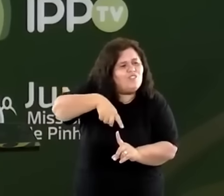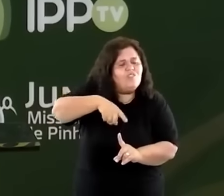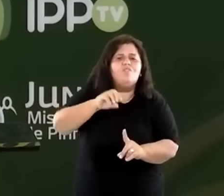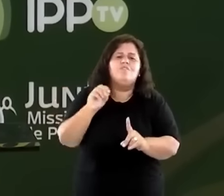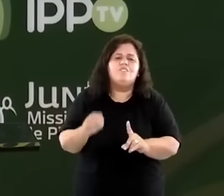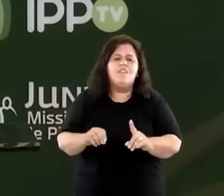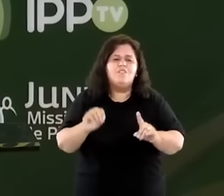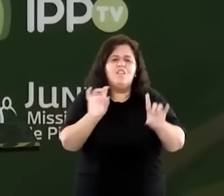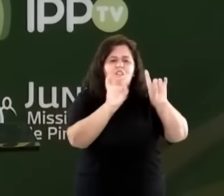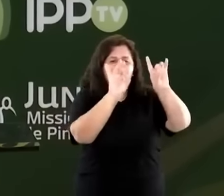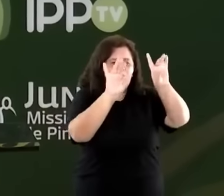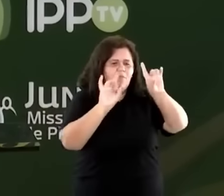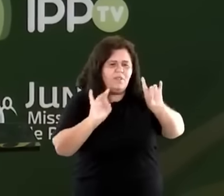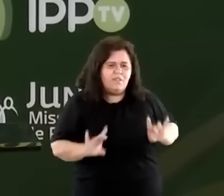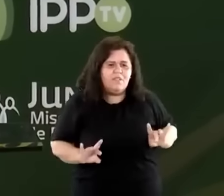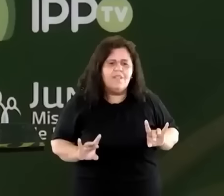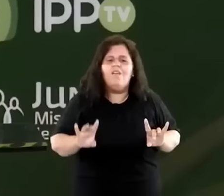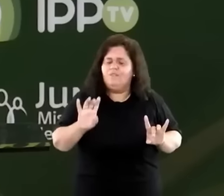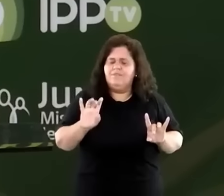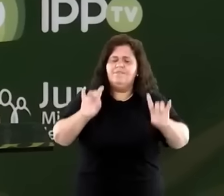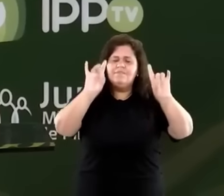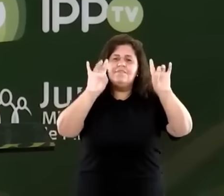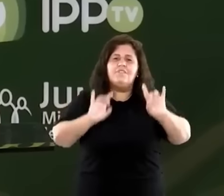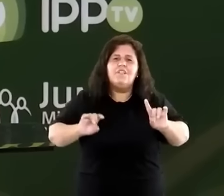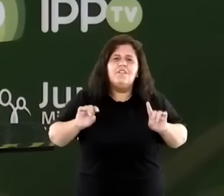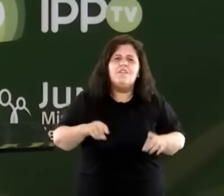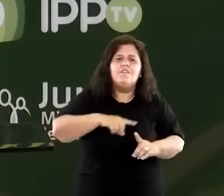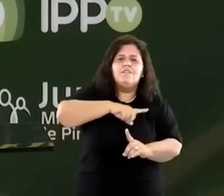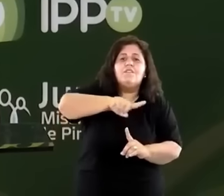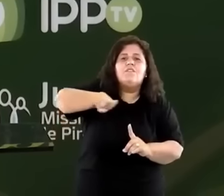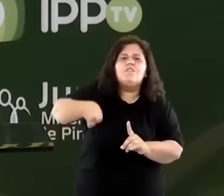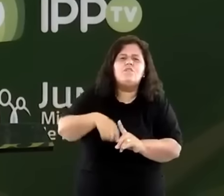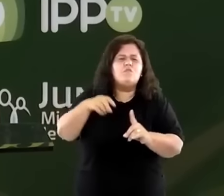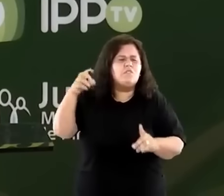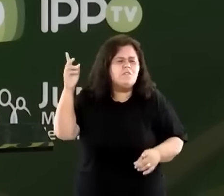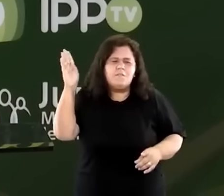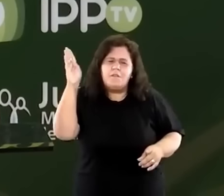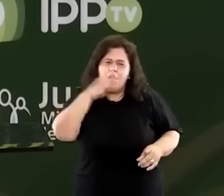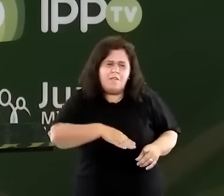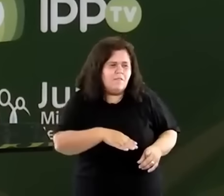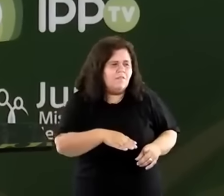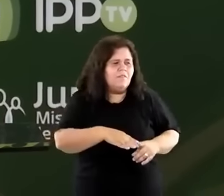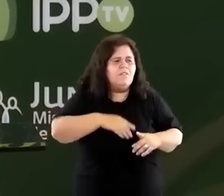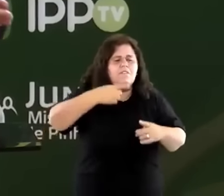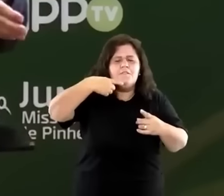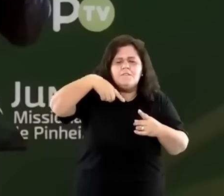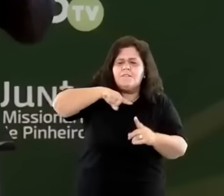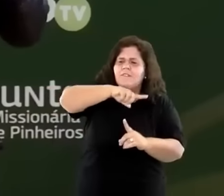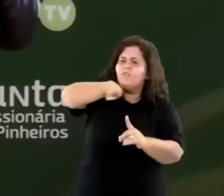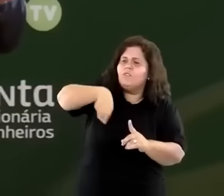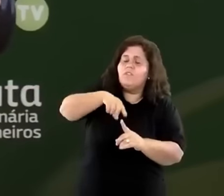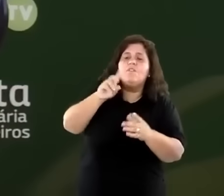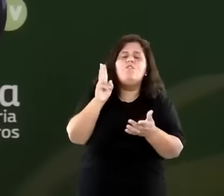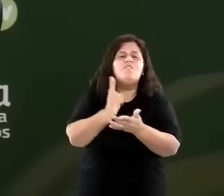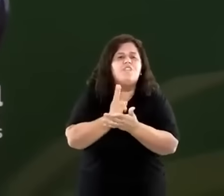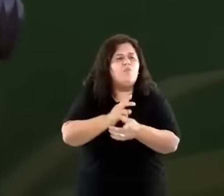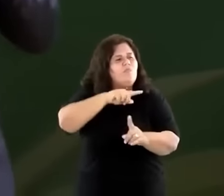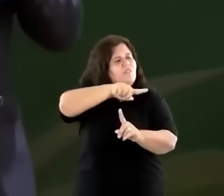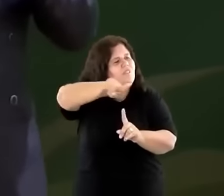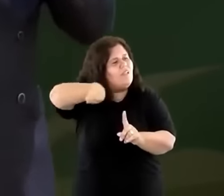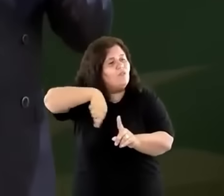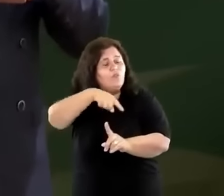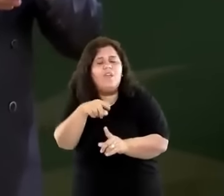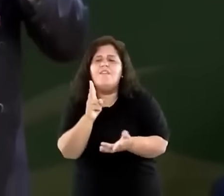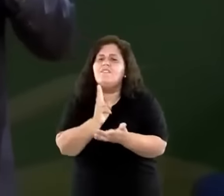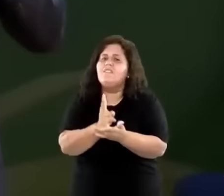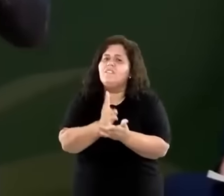atributos de Deus o amor de Deus é santa a justiça de Deus é santa A Ira de Deus é santa Quando você diz Santo você define Quando você diz